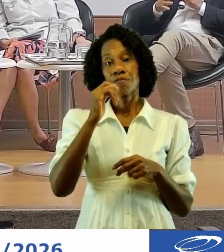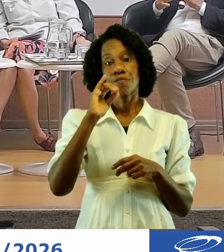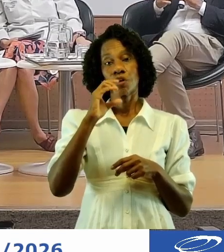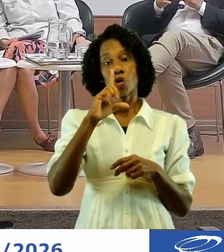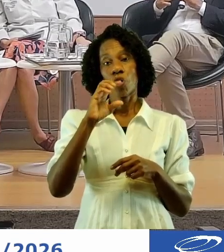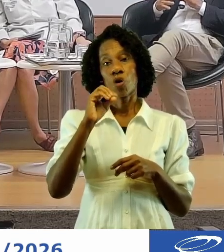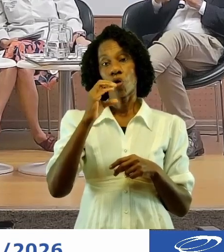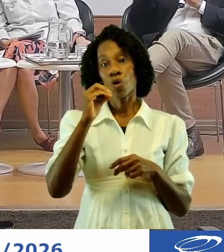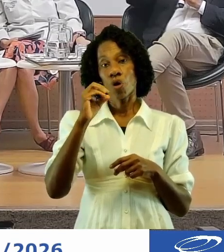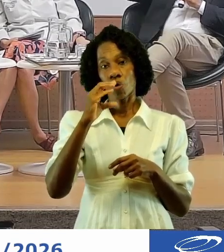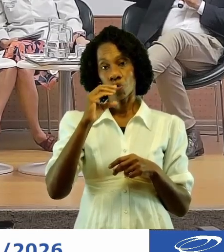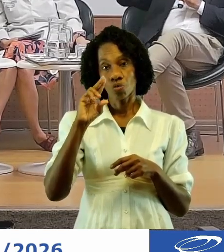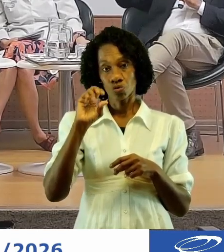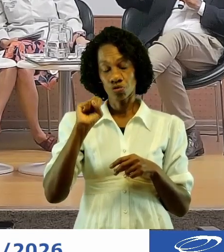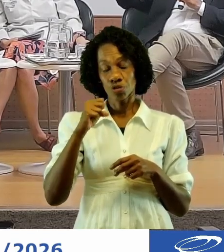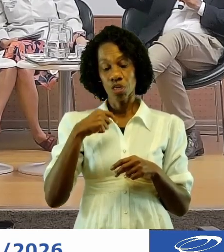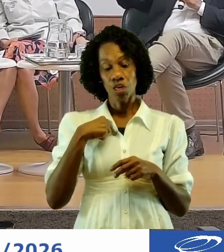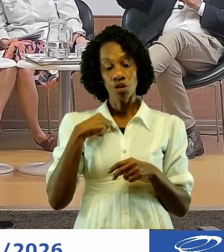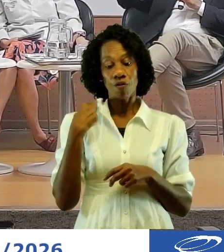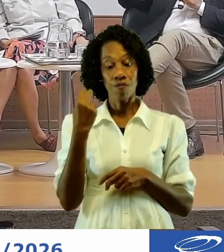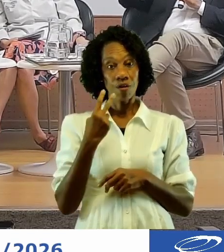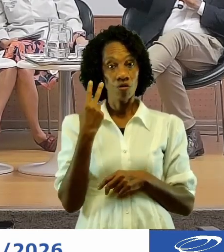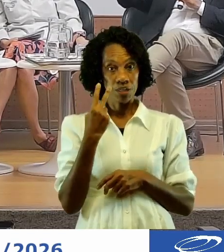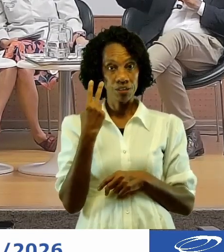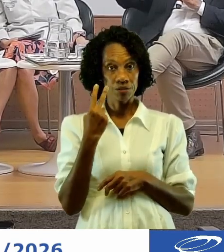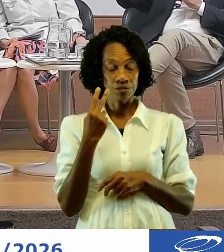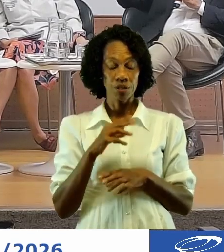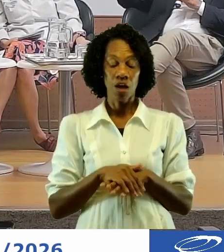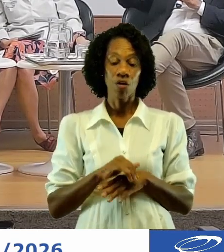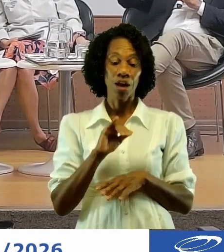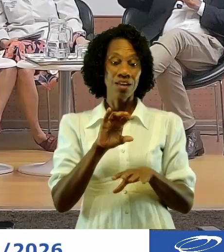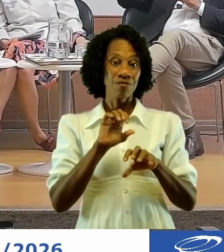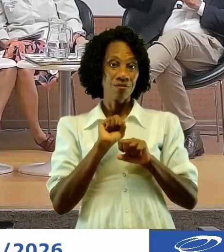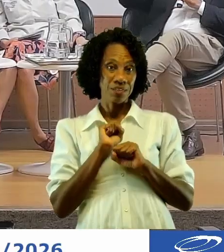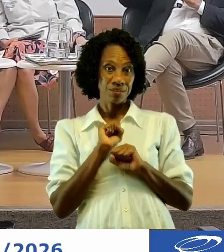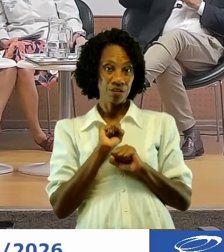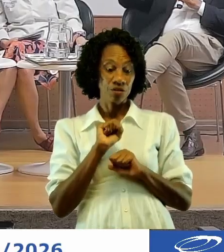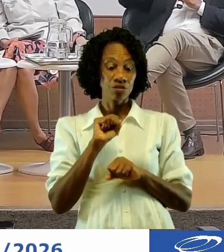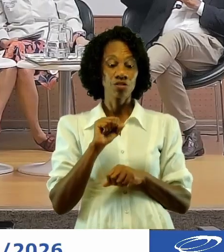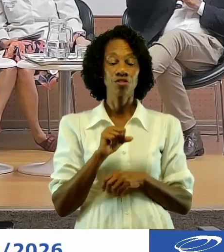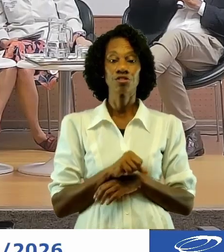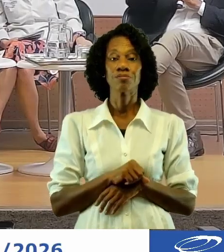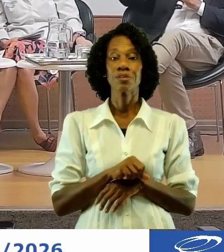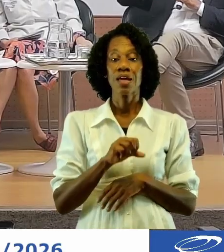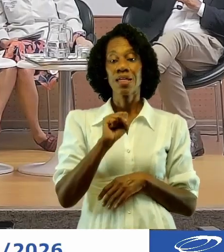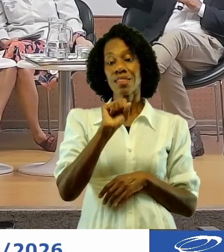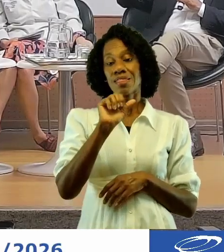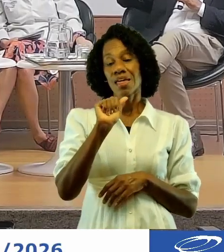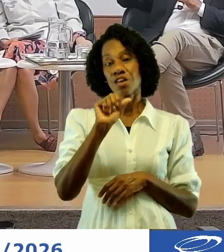eu valorizo. E nas infecções tardias, que nós chamamos de intermediárias aqui, uma amostra eu